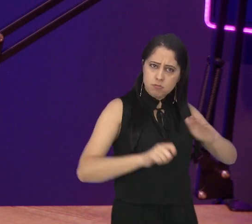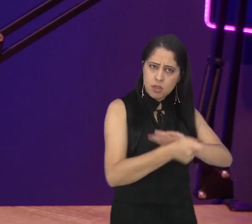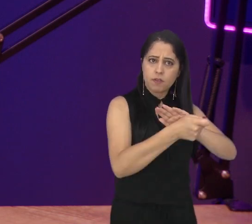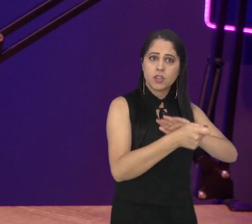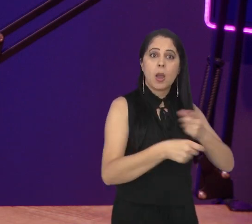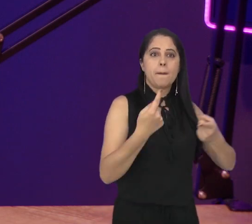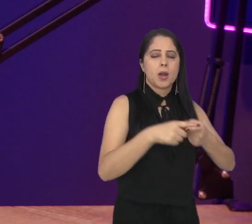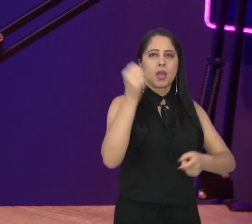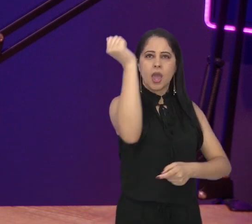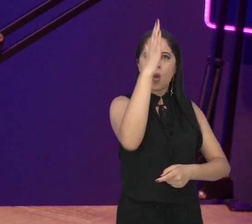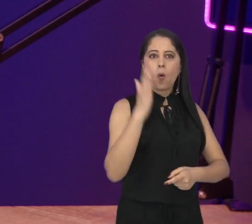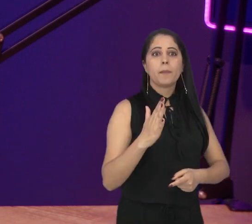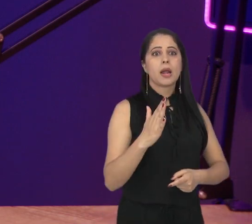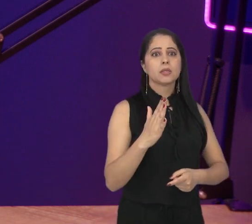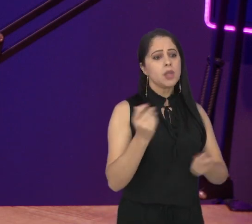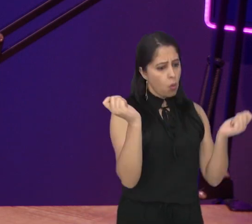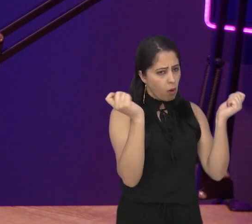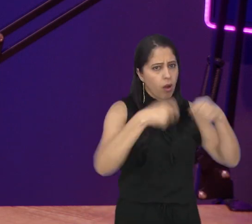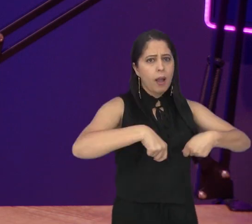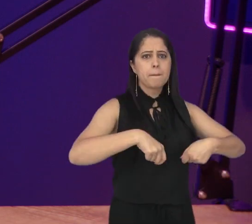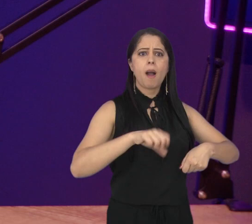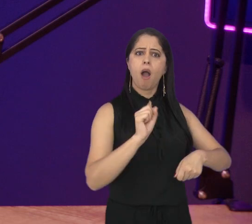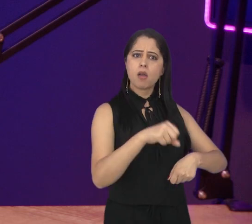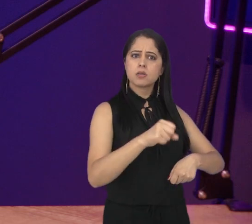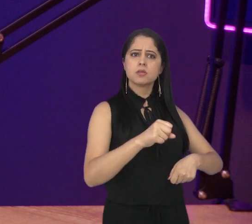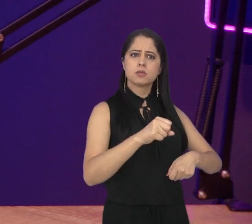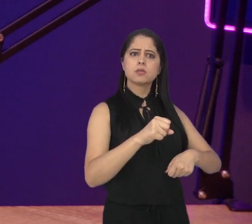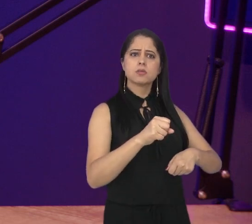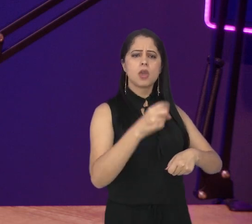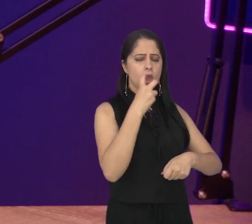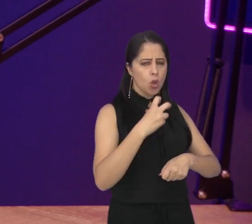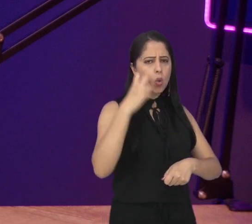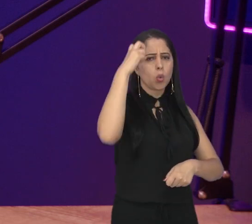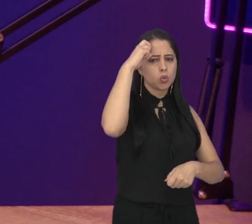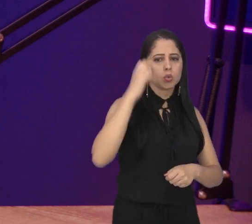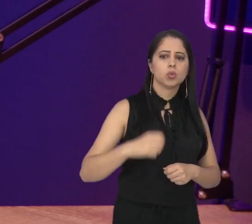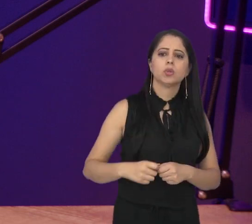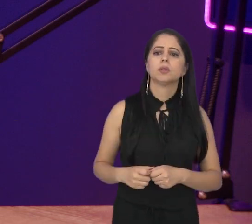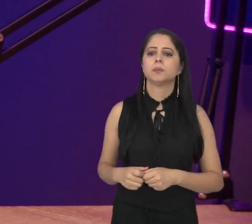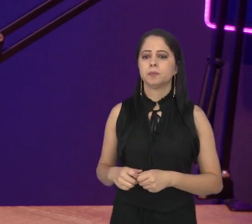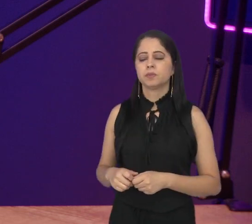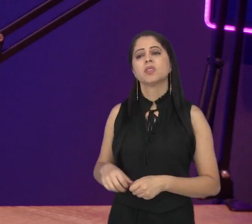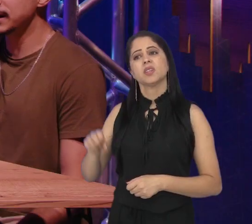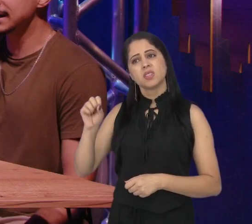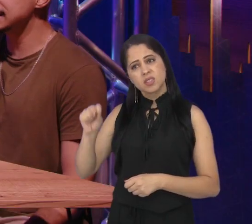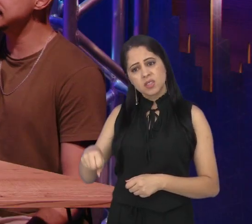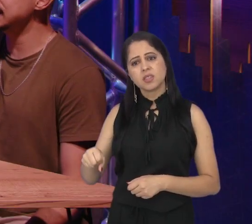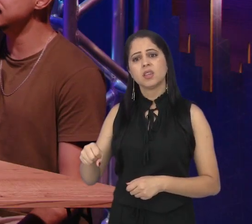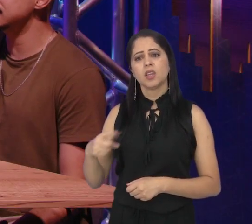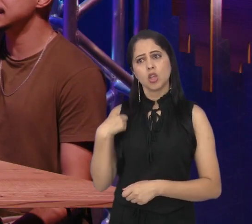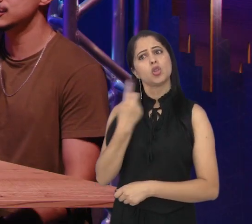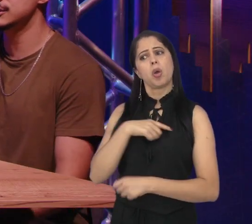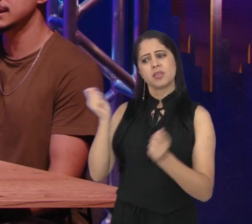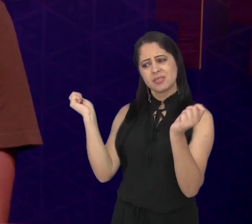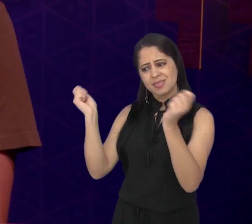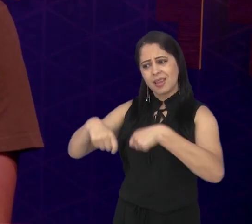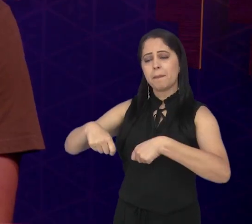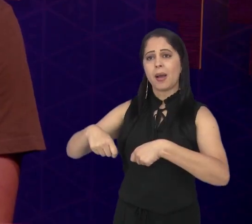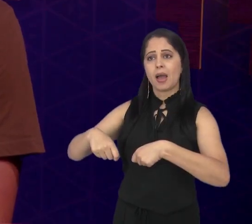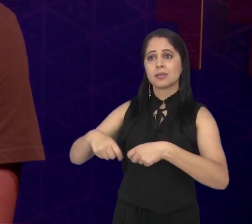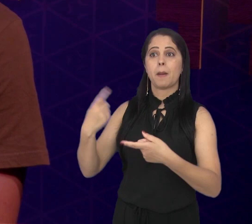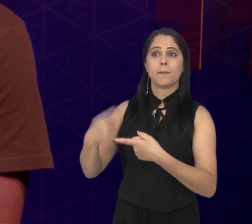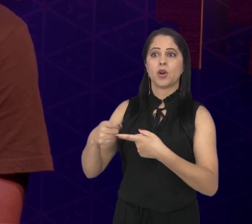né, que o Brasil pode realmente ser em cultura, em exportação de cultura. A gente tem tudo para crescer, né, Vicky? A gente